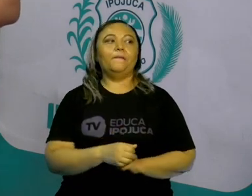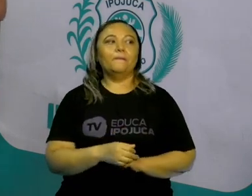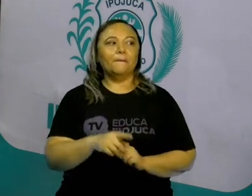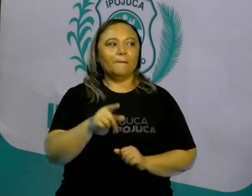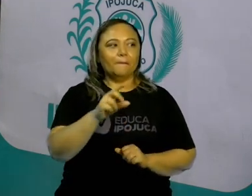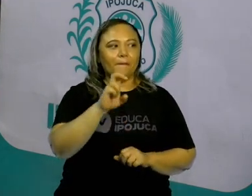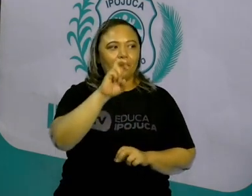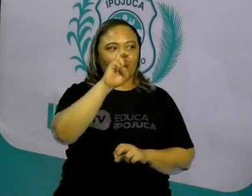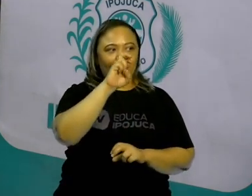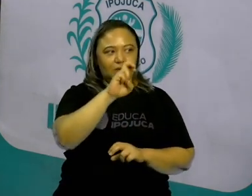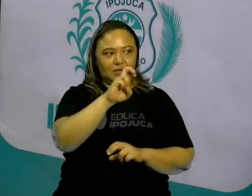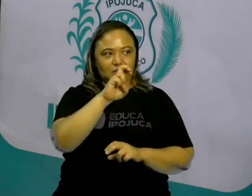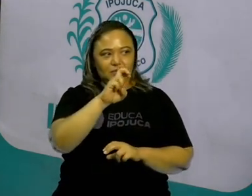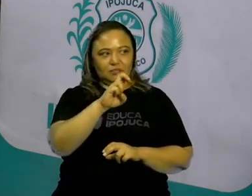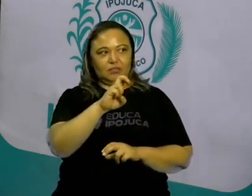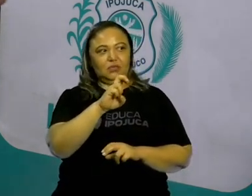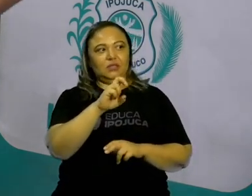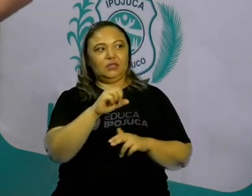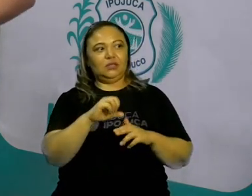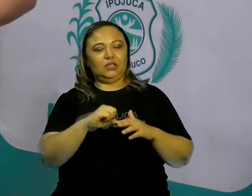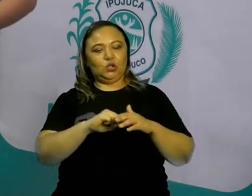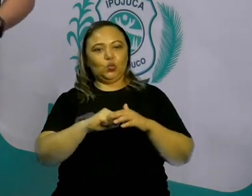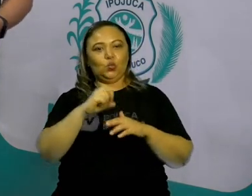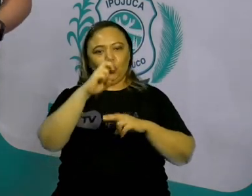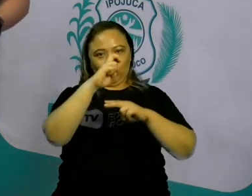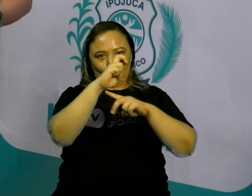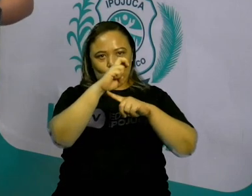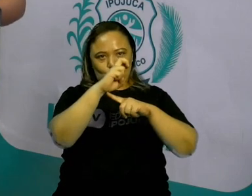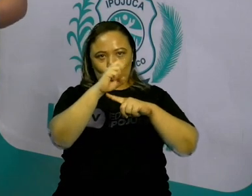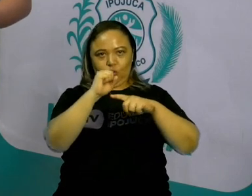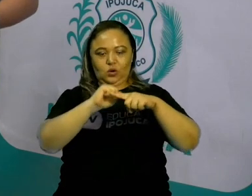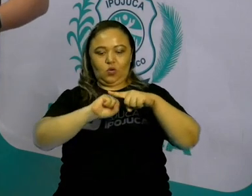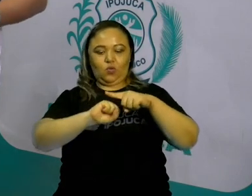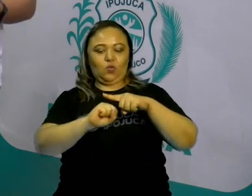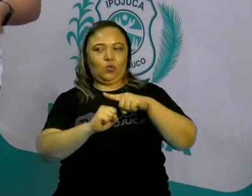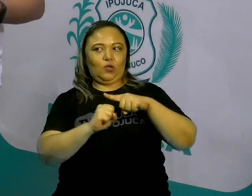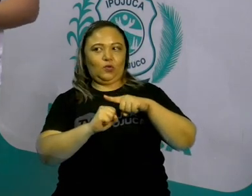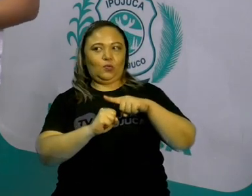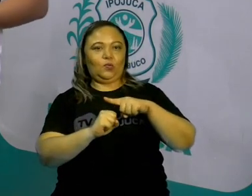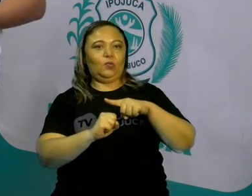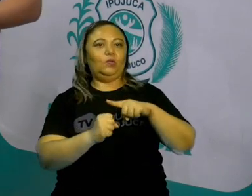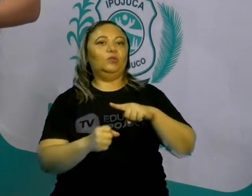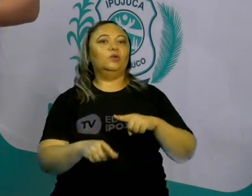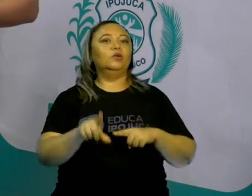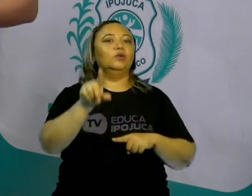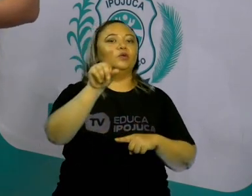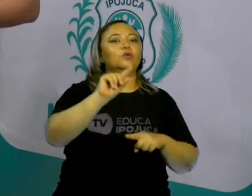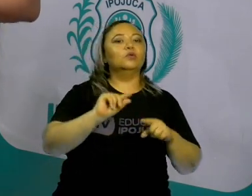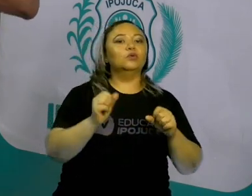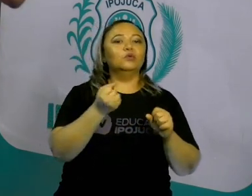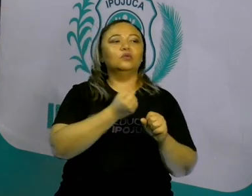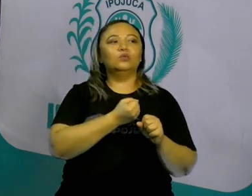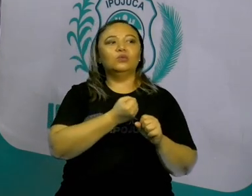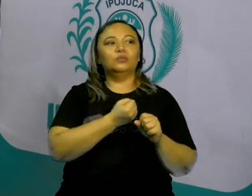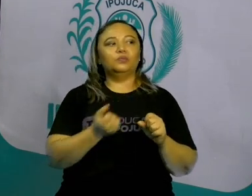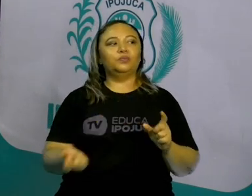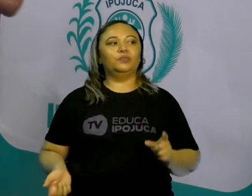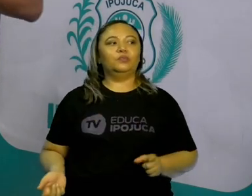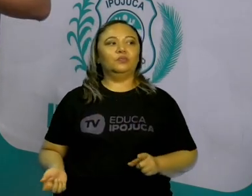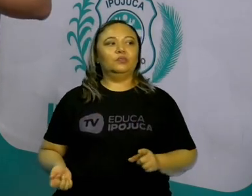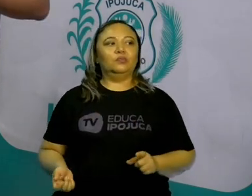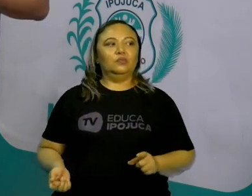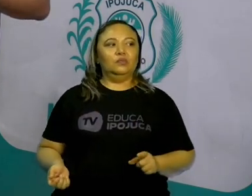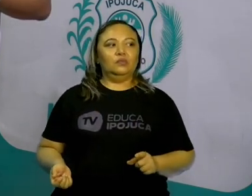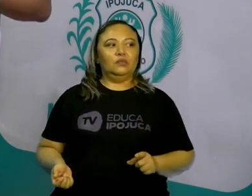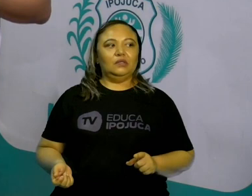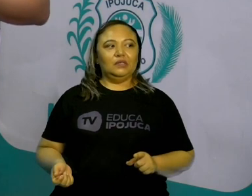é. 5 bananas num total de 8 números. Agora sim, qual o número que você vai escolher, Romeu?